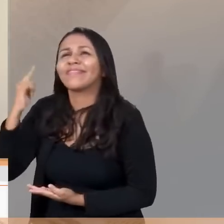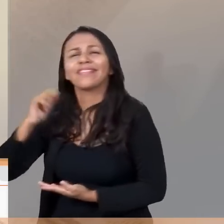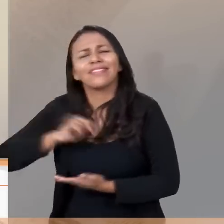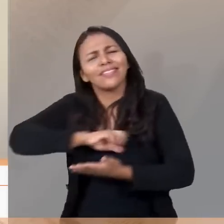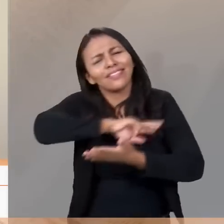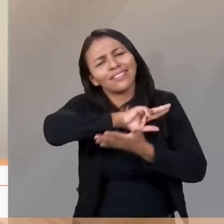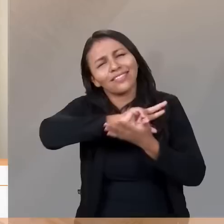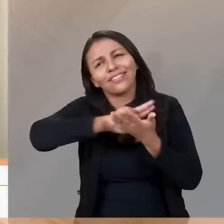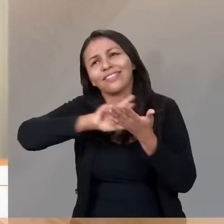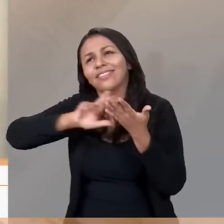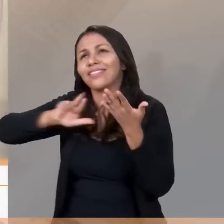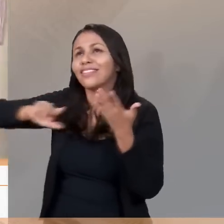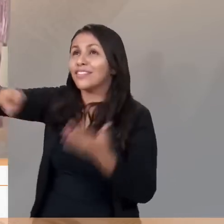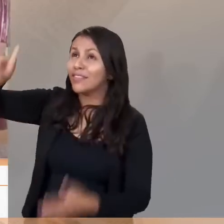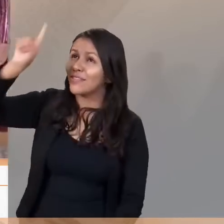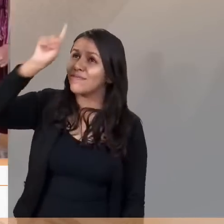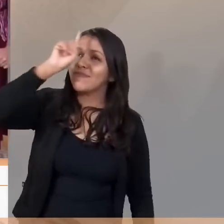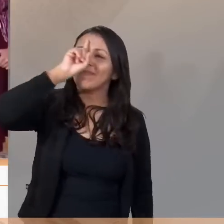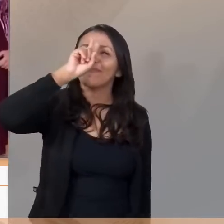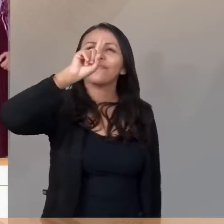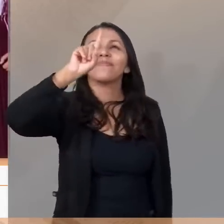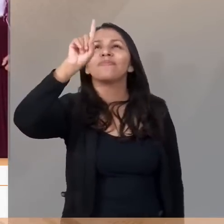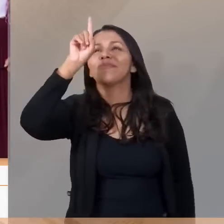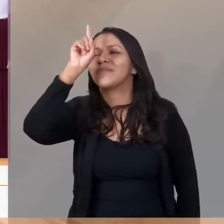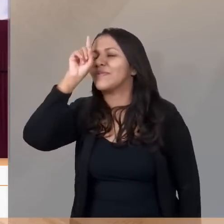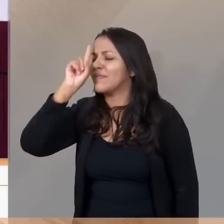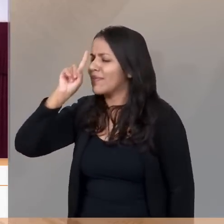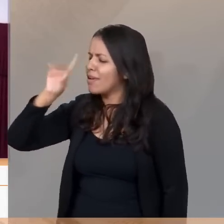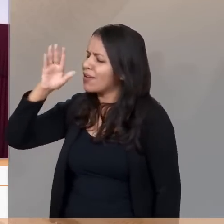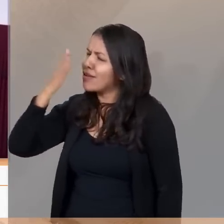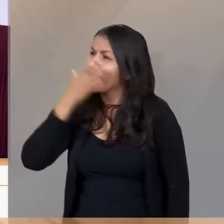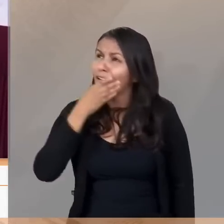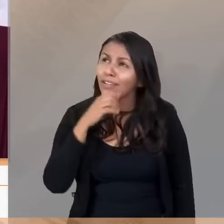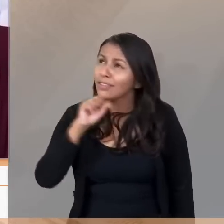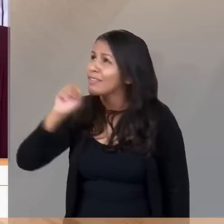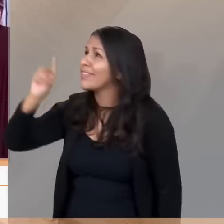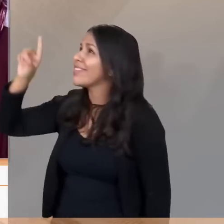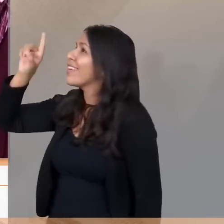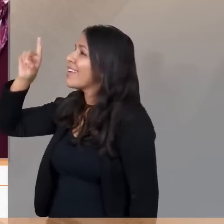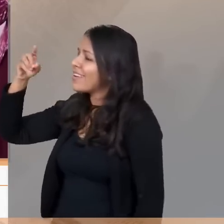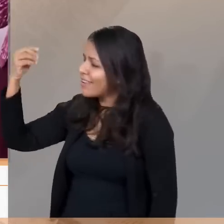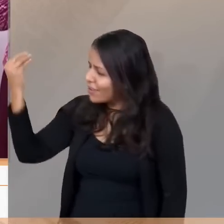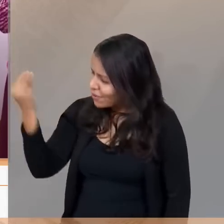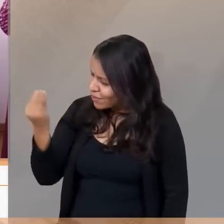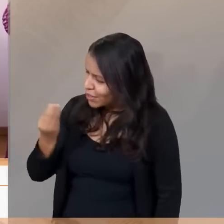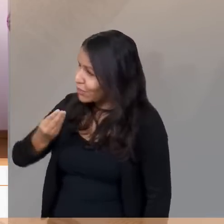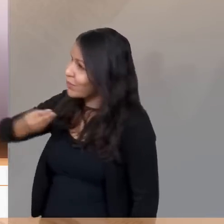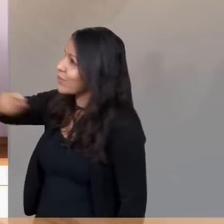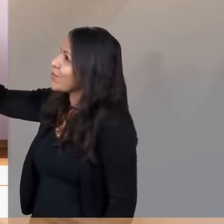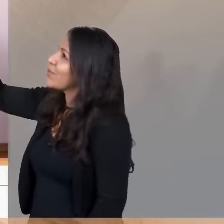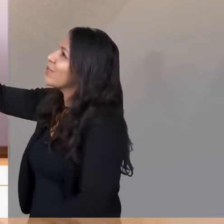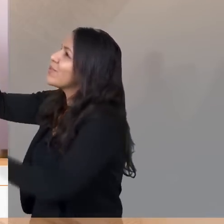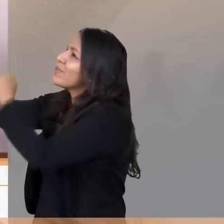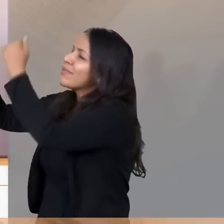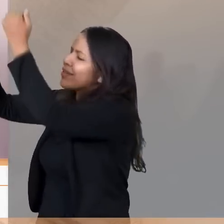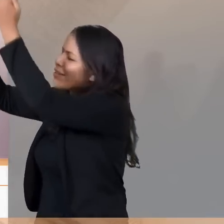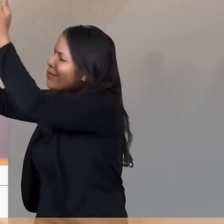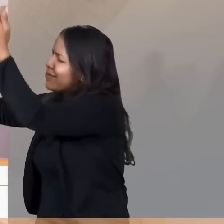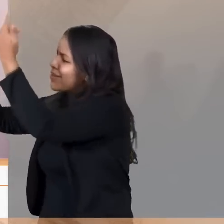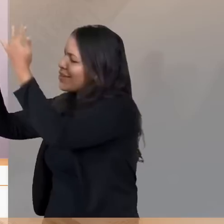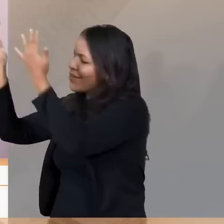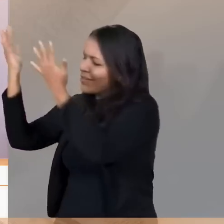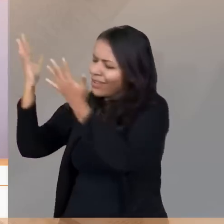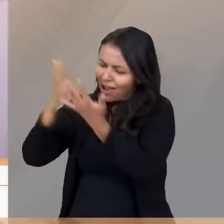incontáveis que dia a dia, ó Pai, nos dão as